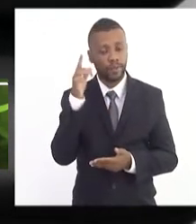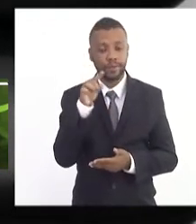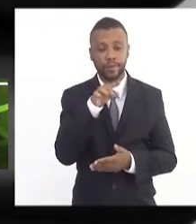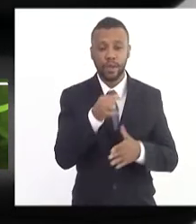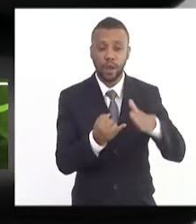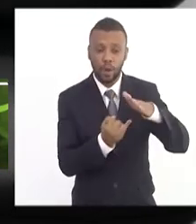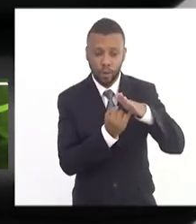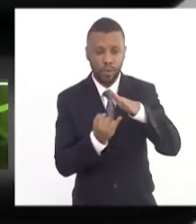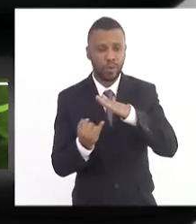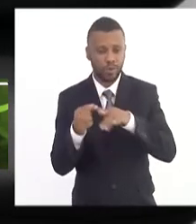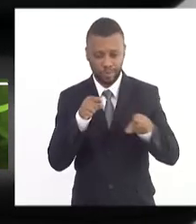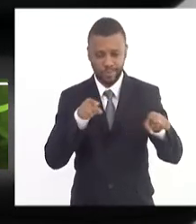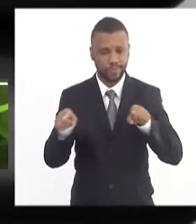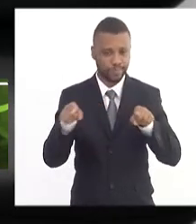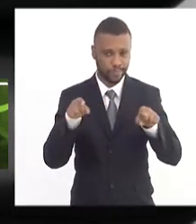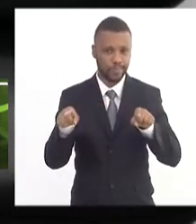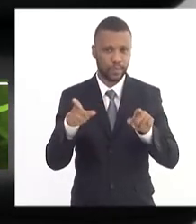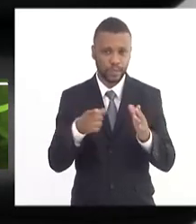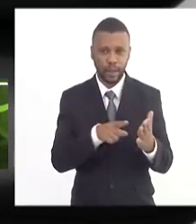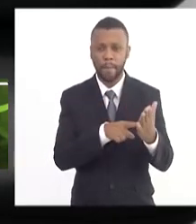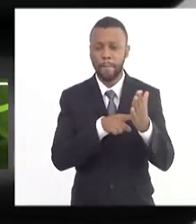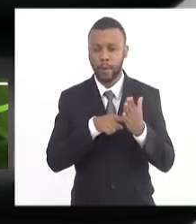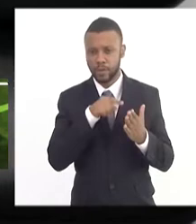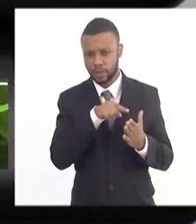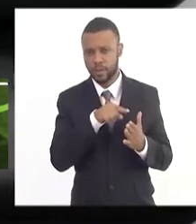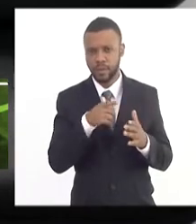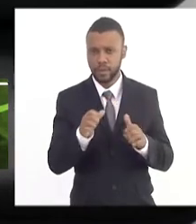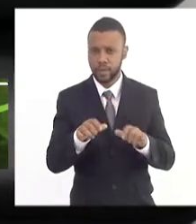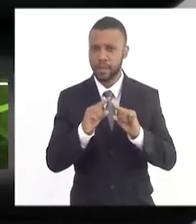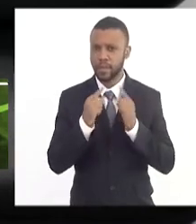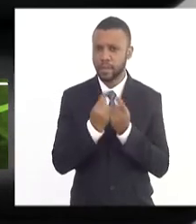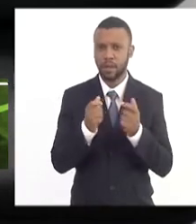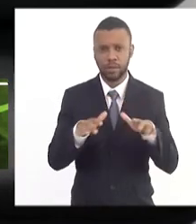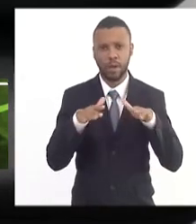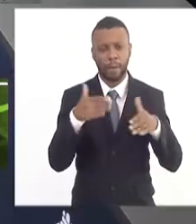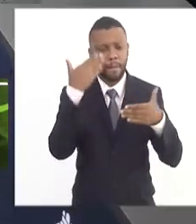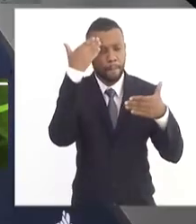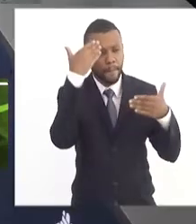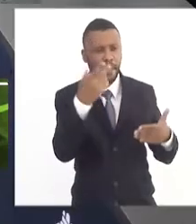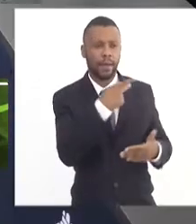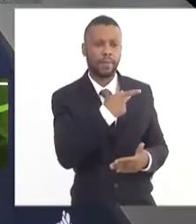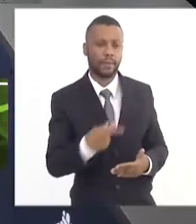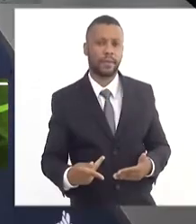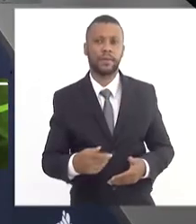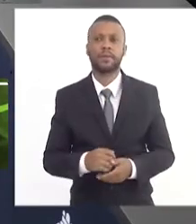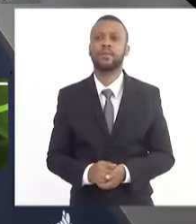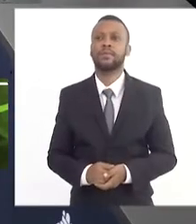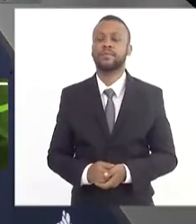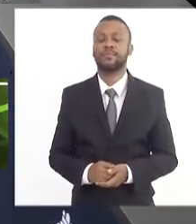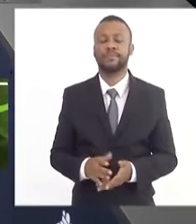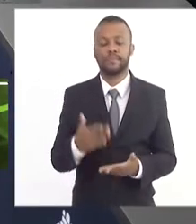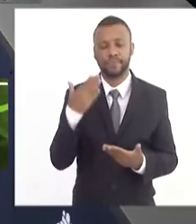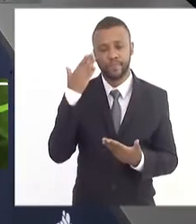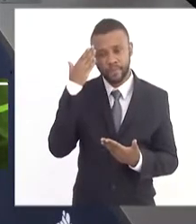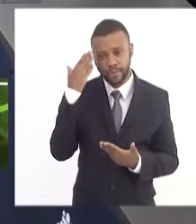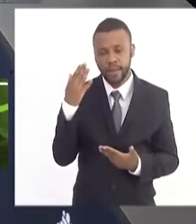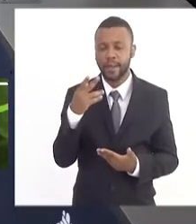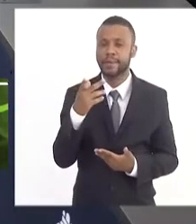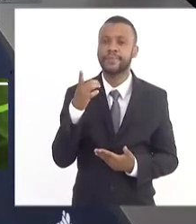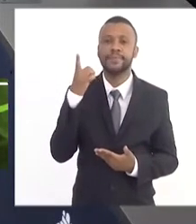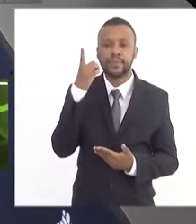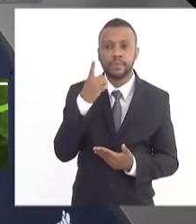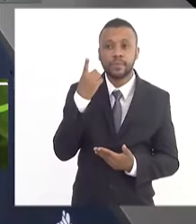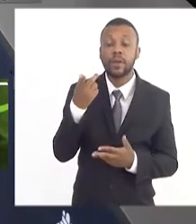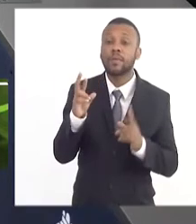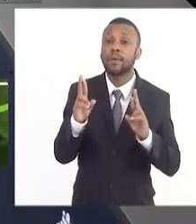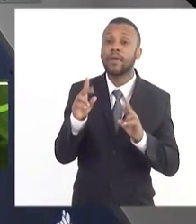isso e está demonstrando aqui nessa audiência. Obrigado, presidente. Obrigado, deputado. Espero que o senhor